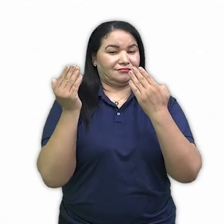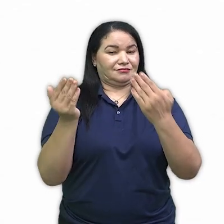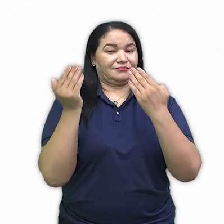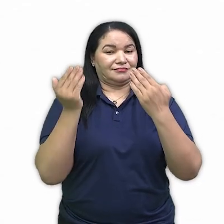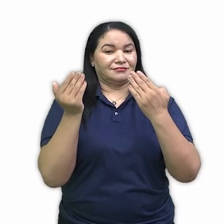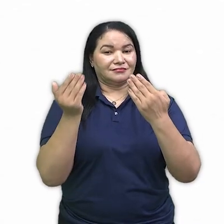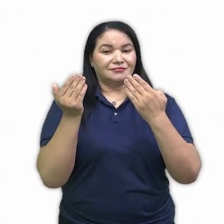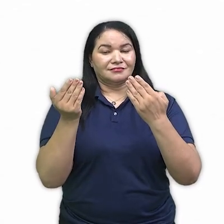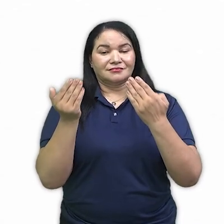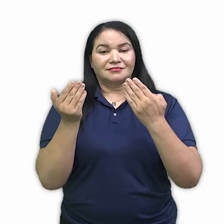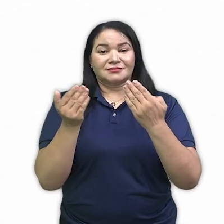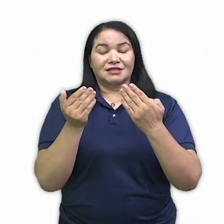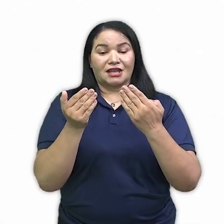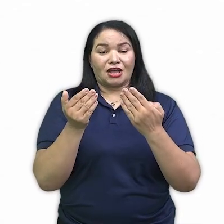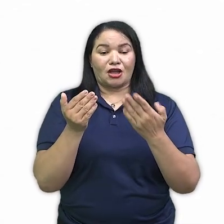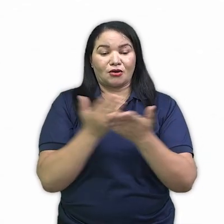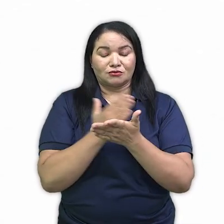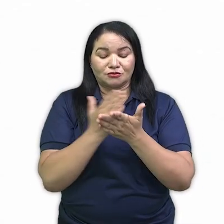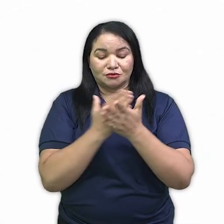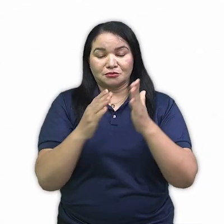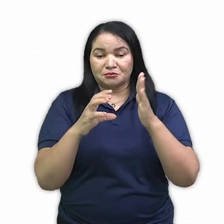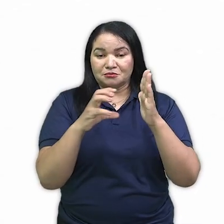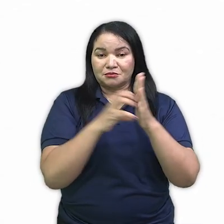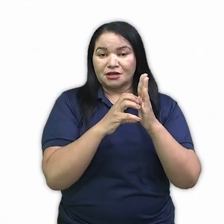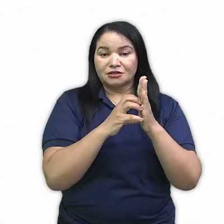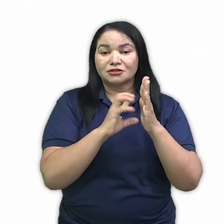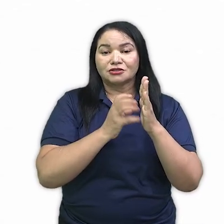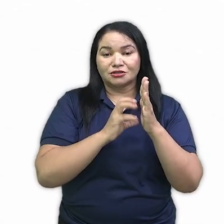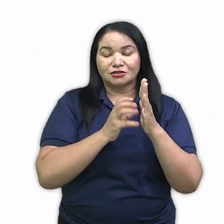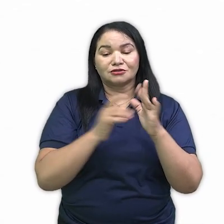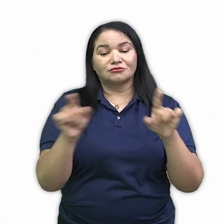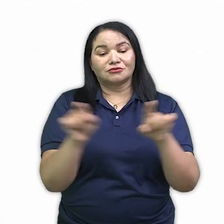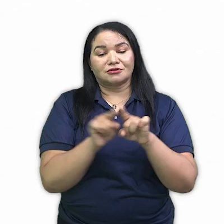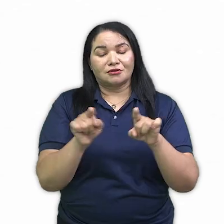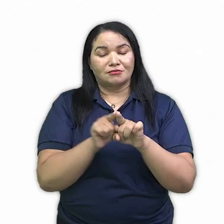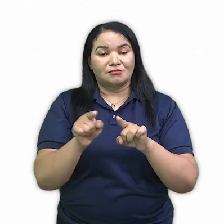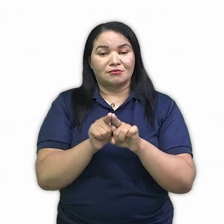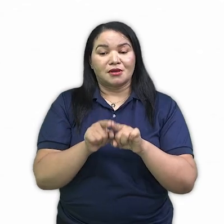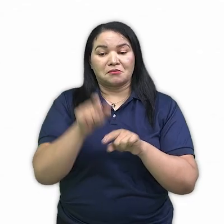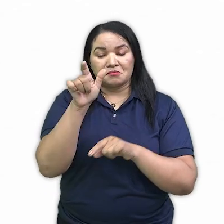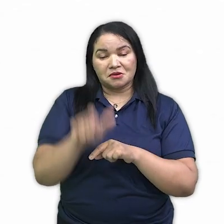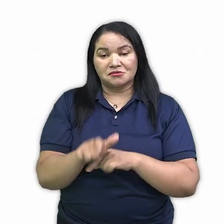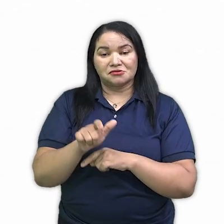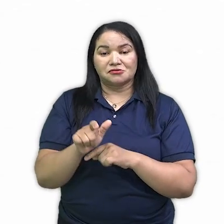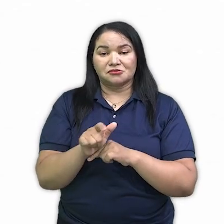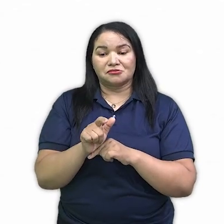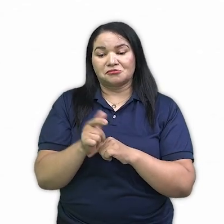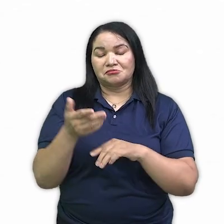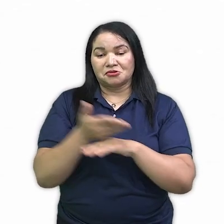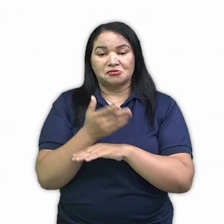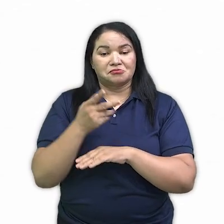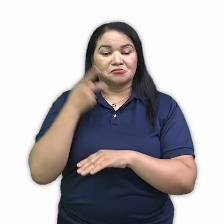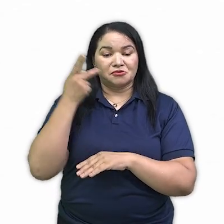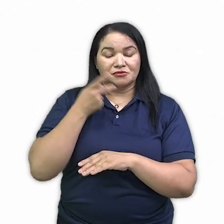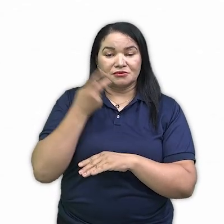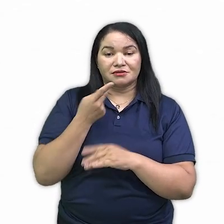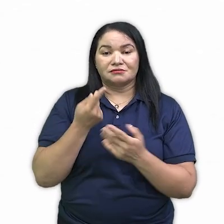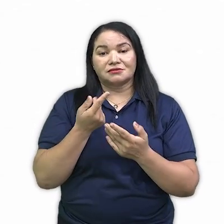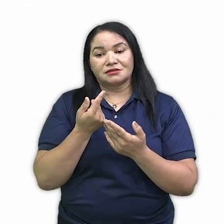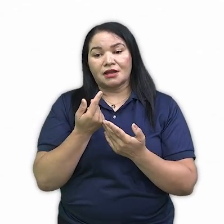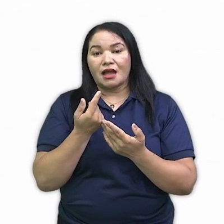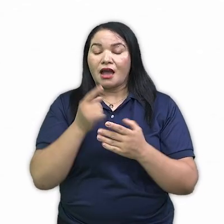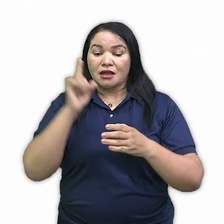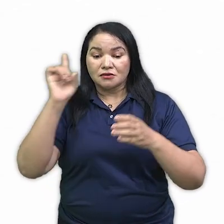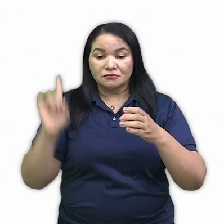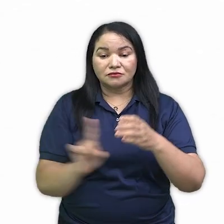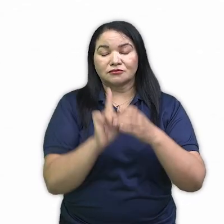muita desconfiança os partidos e os políticos, tá? E preferem se engajar em